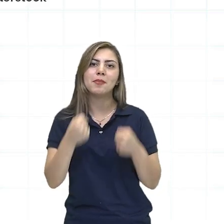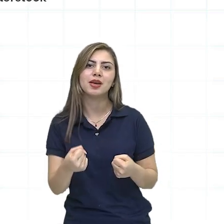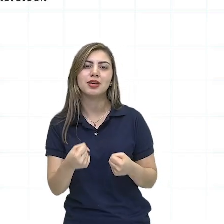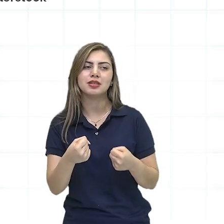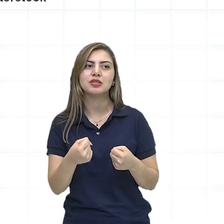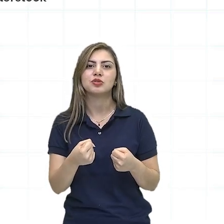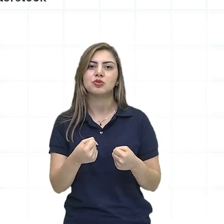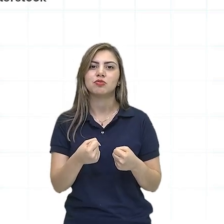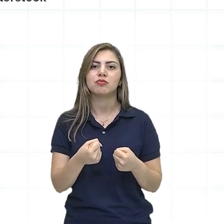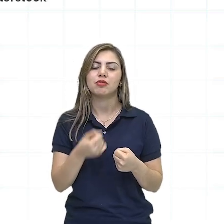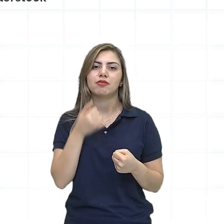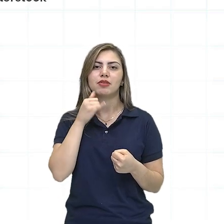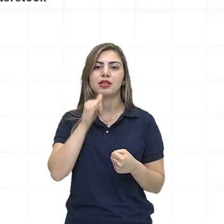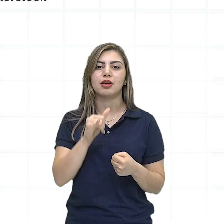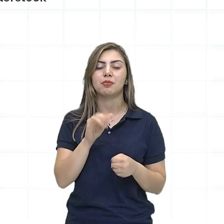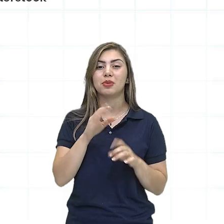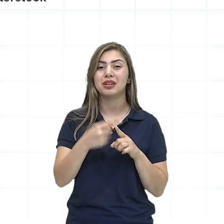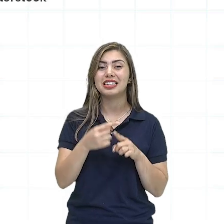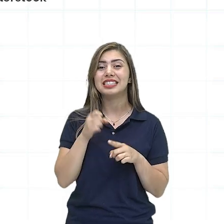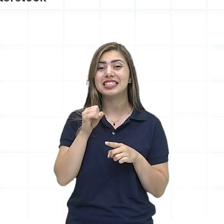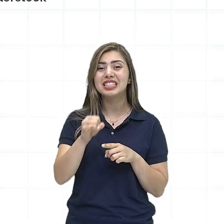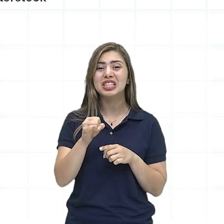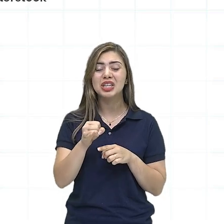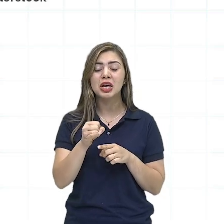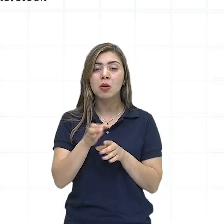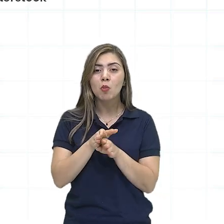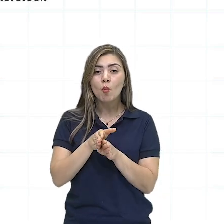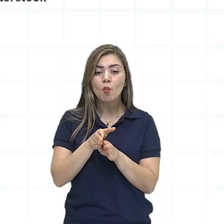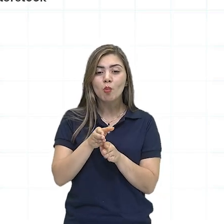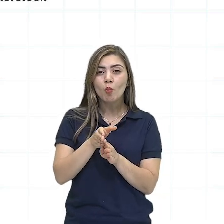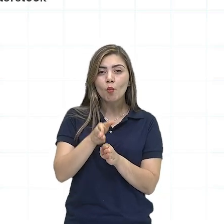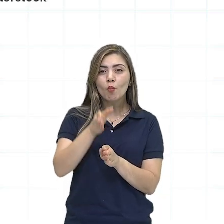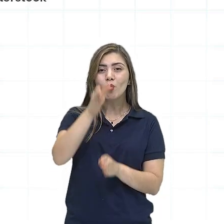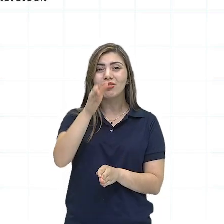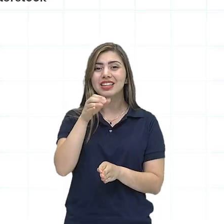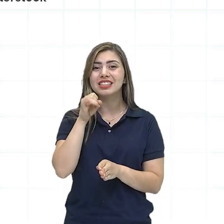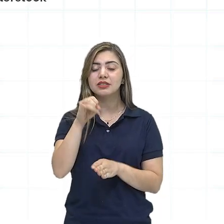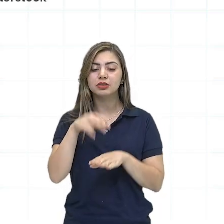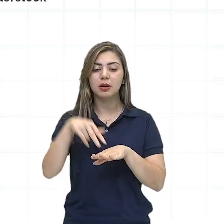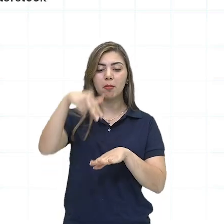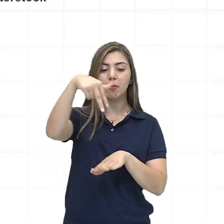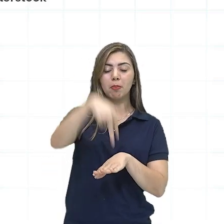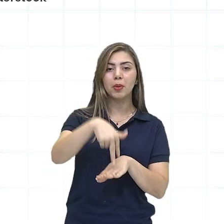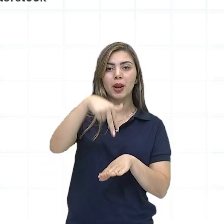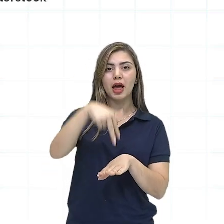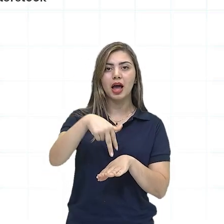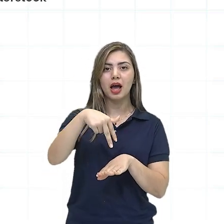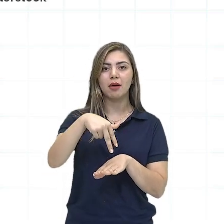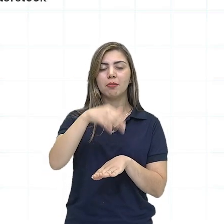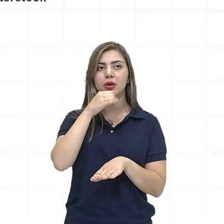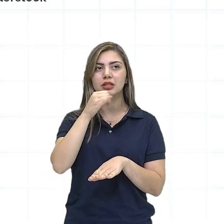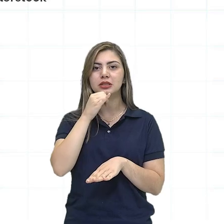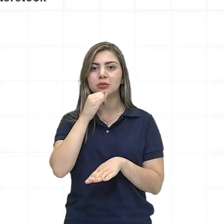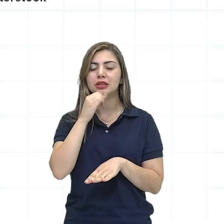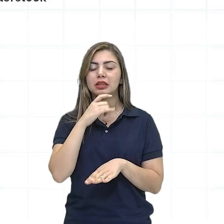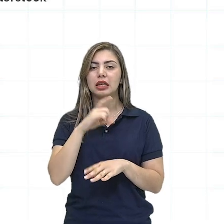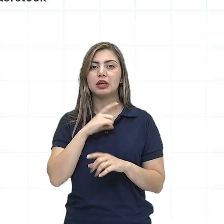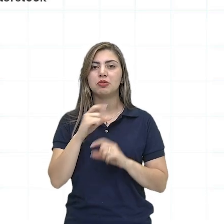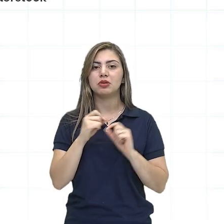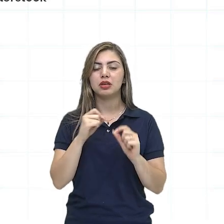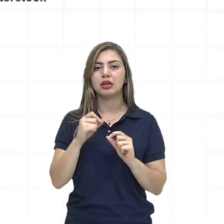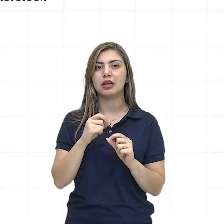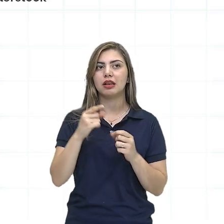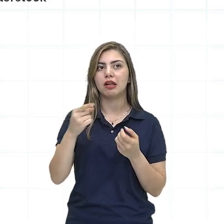fosse reta, totalmente reta, quando você fosse pular, ia ter um impacto muito grande ali entre